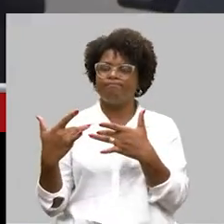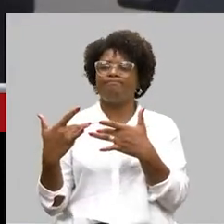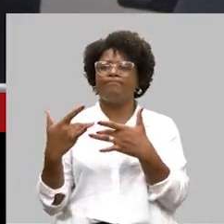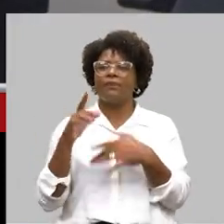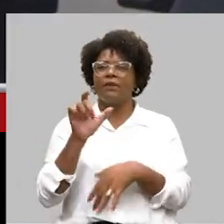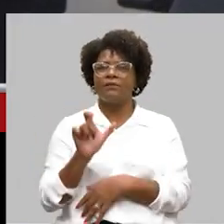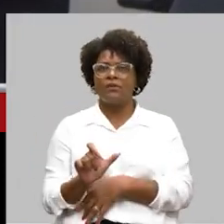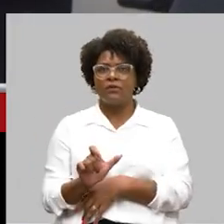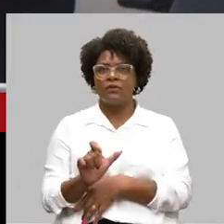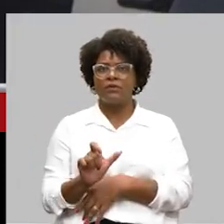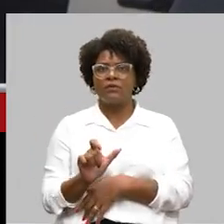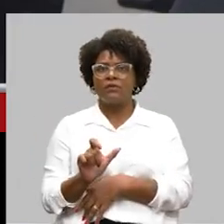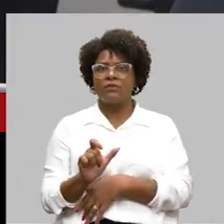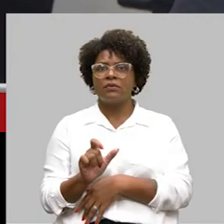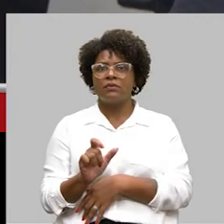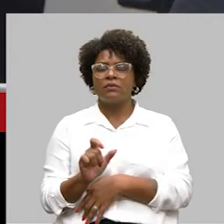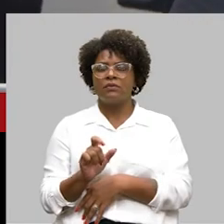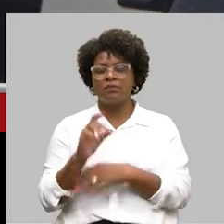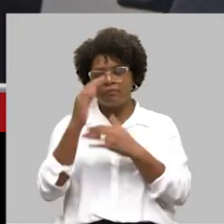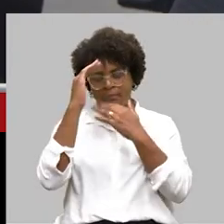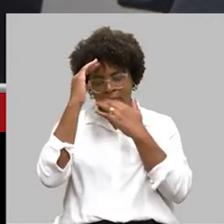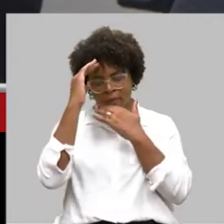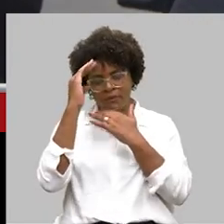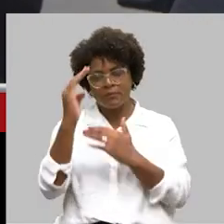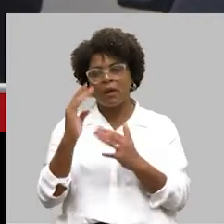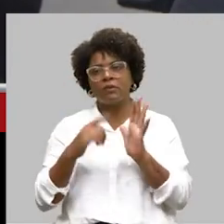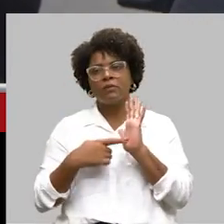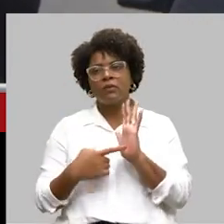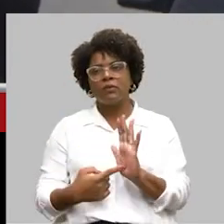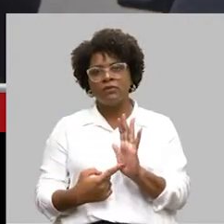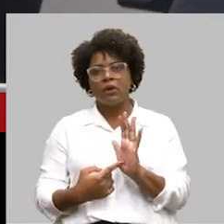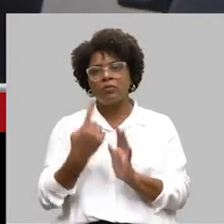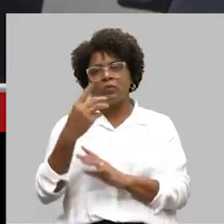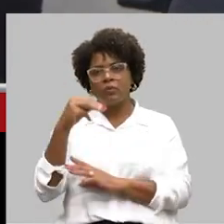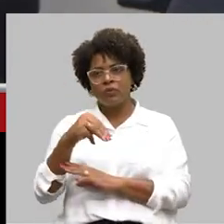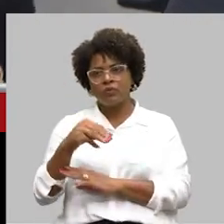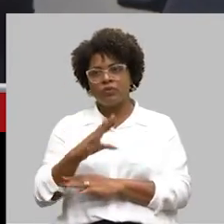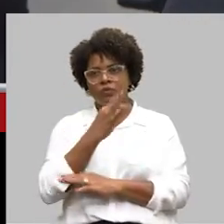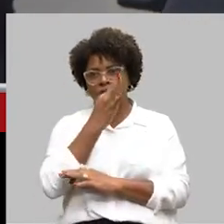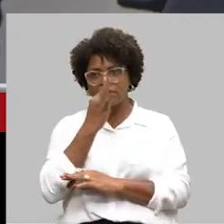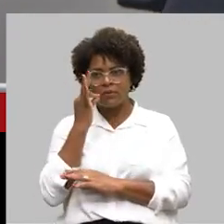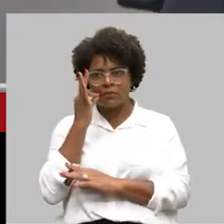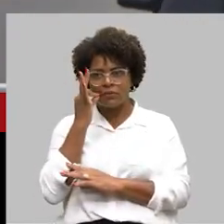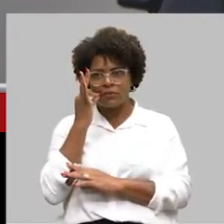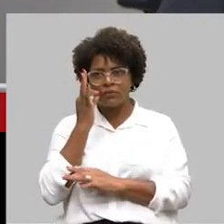que nós pudéssemos em sinal de respeito dedicarmos a ela um minuto de